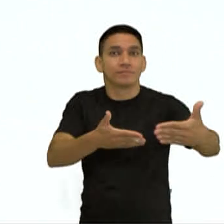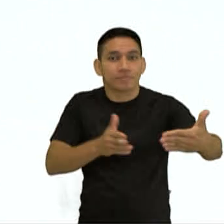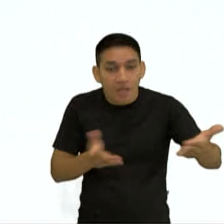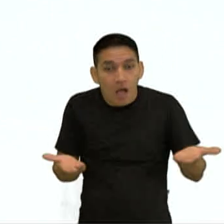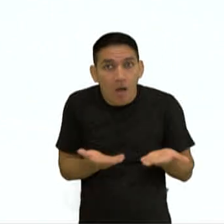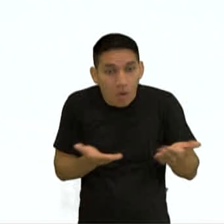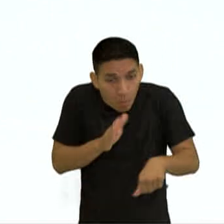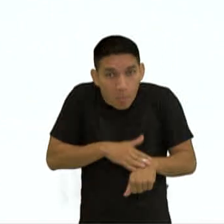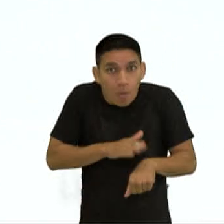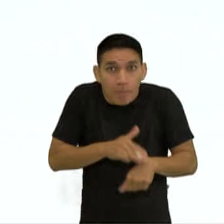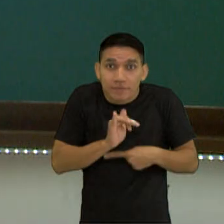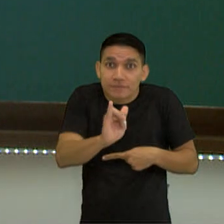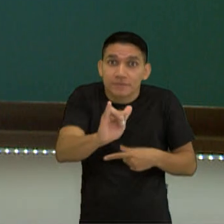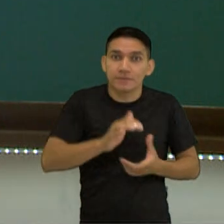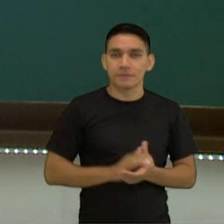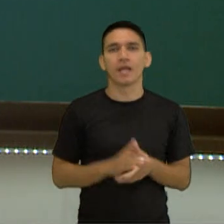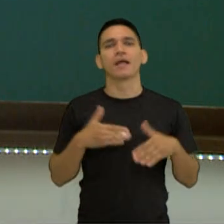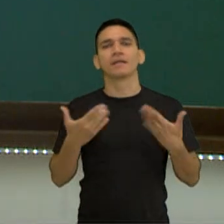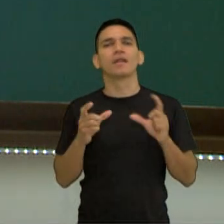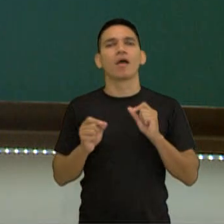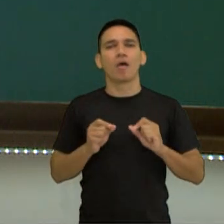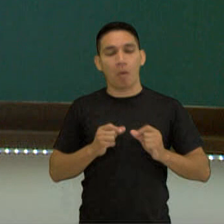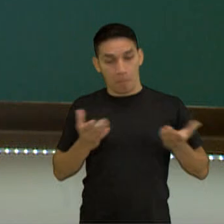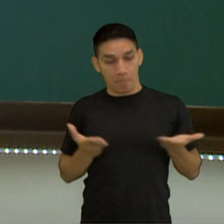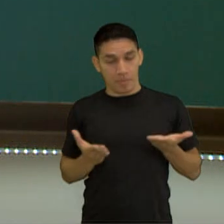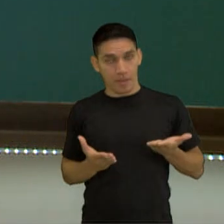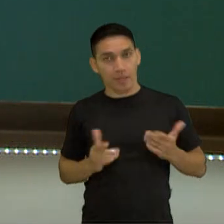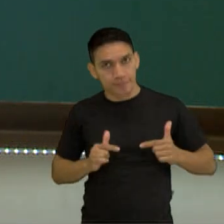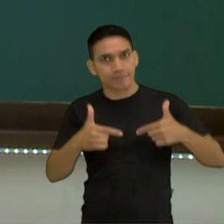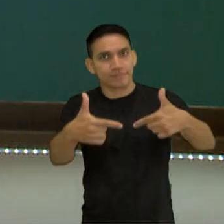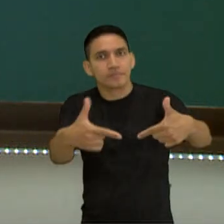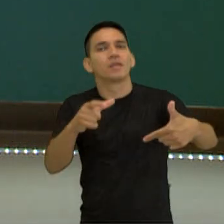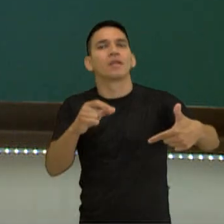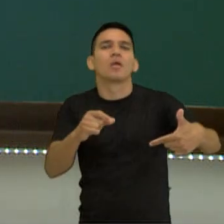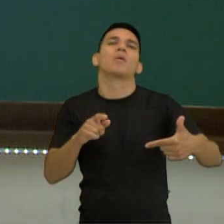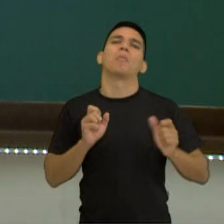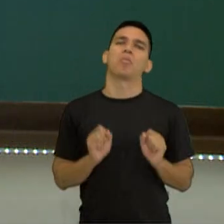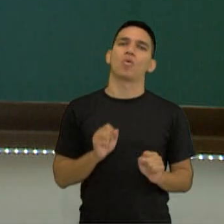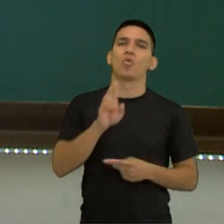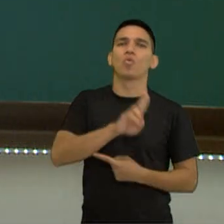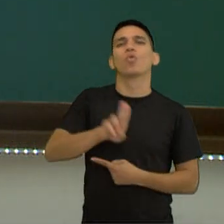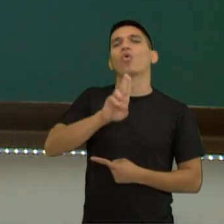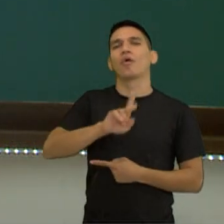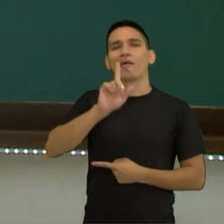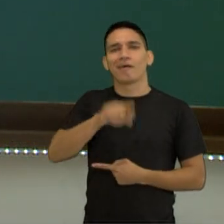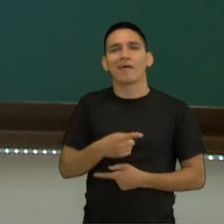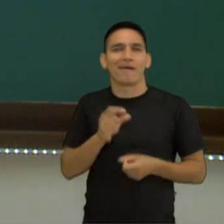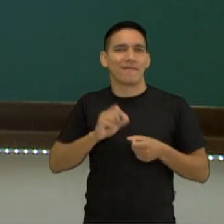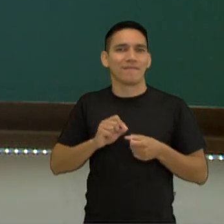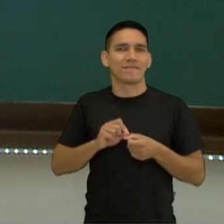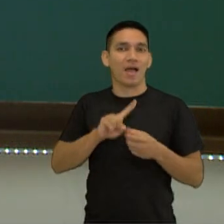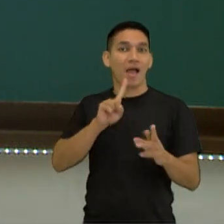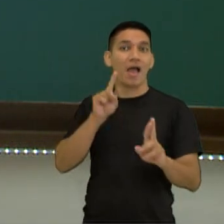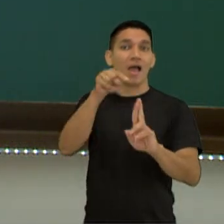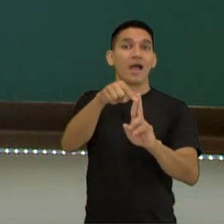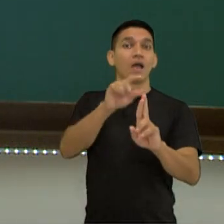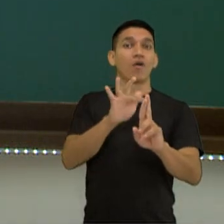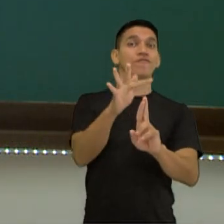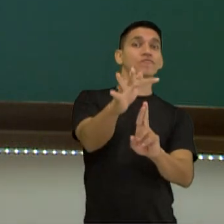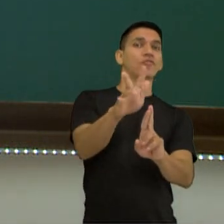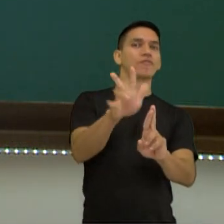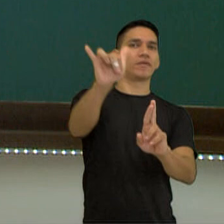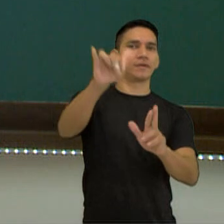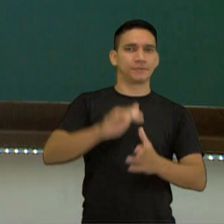no momento da fala. O presente progressivo ou presente contínuo também pode ser utilizado para fazer referências ao